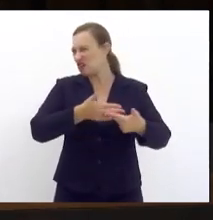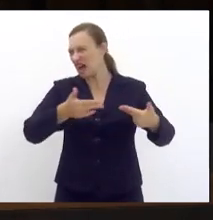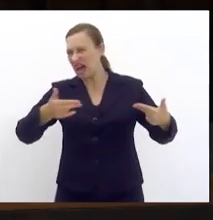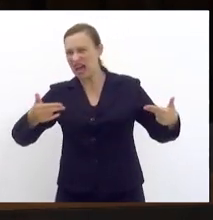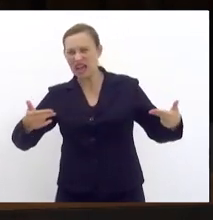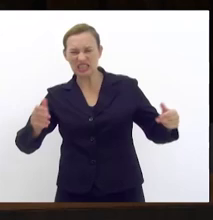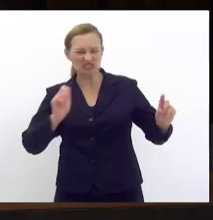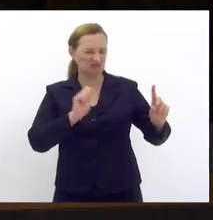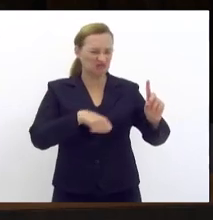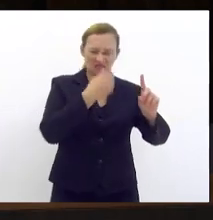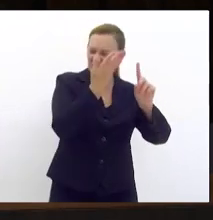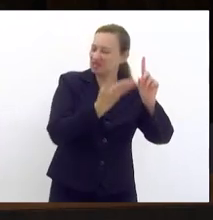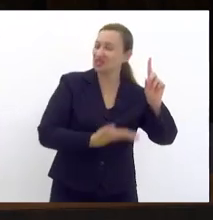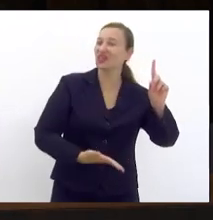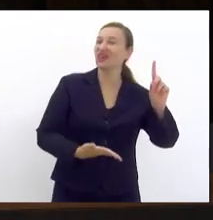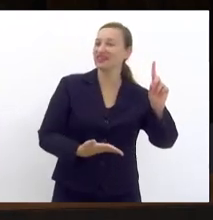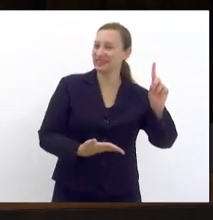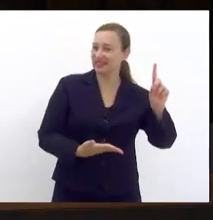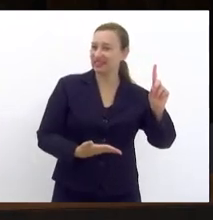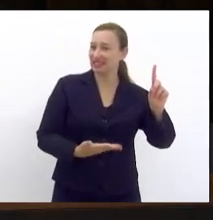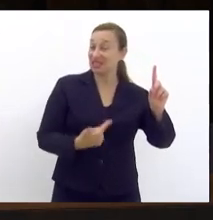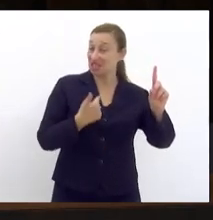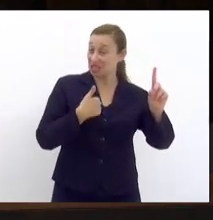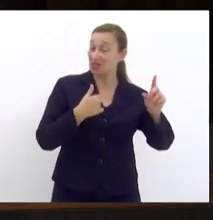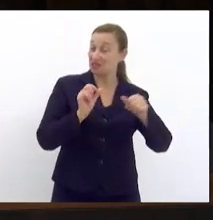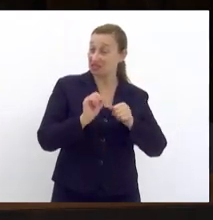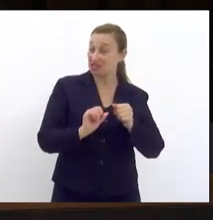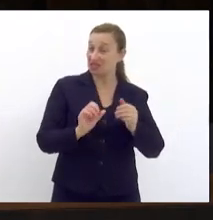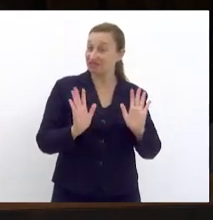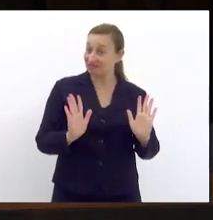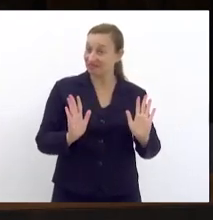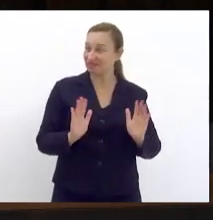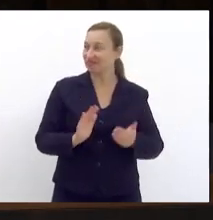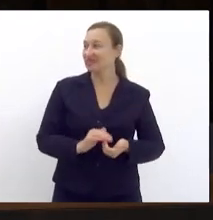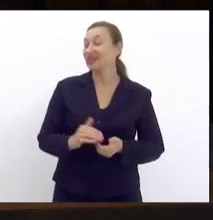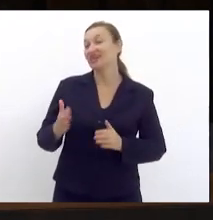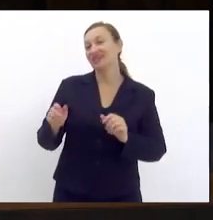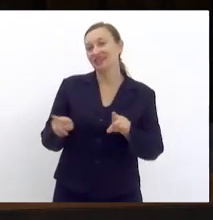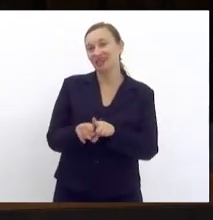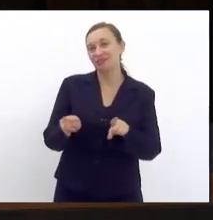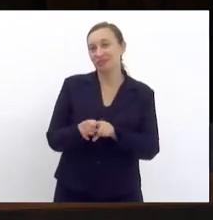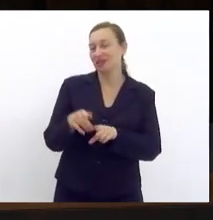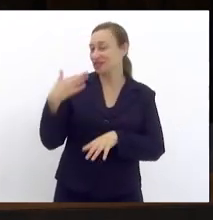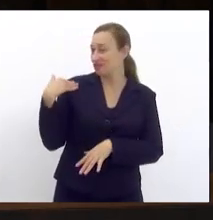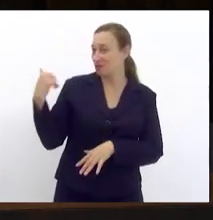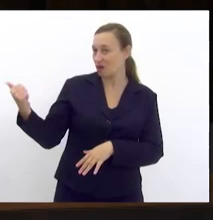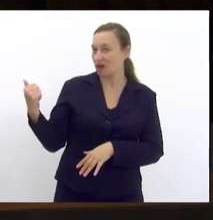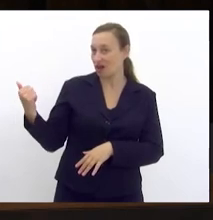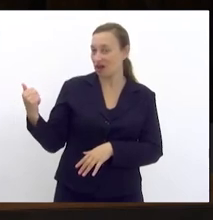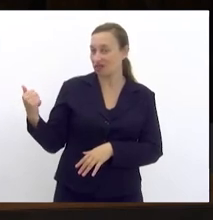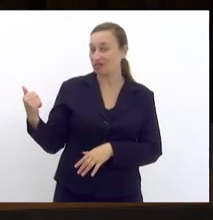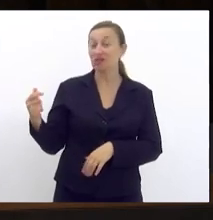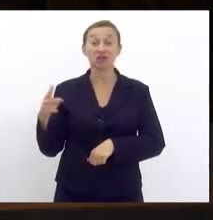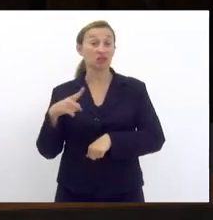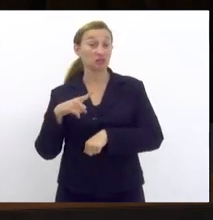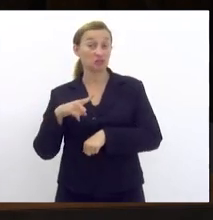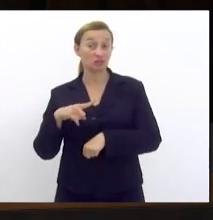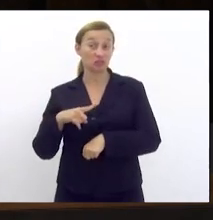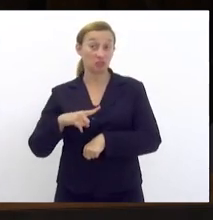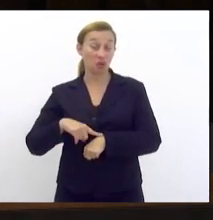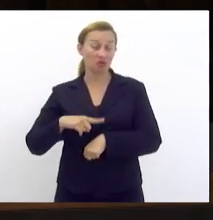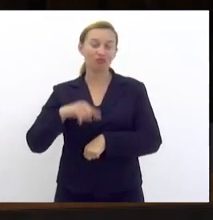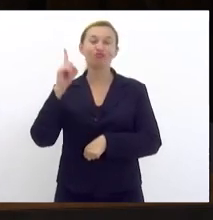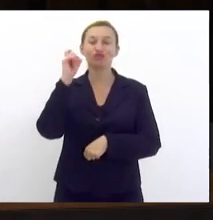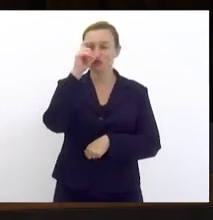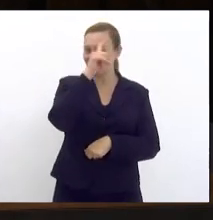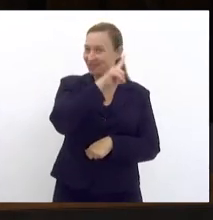solenes que realizei. Também estive ao lado do Corpo Bombeiro em situações